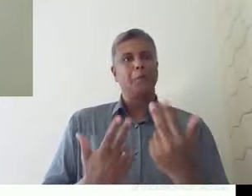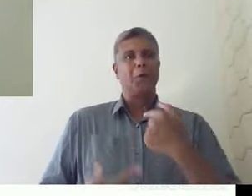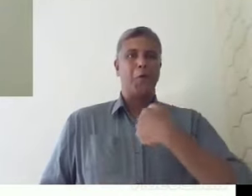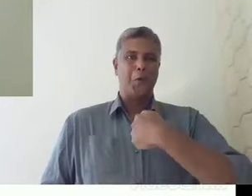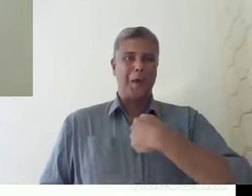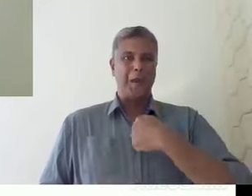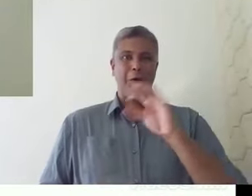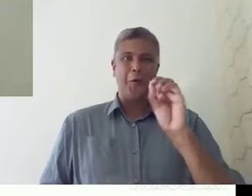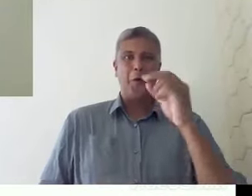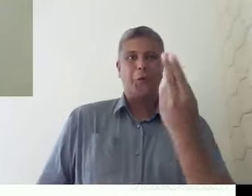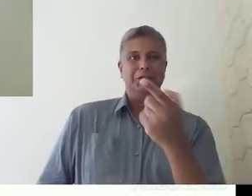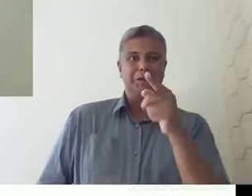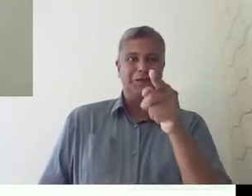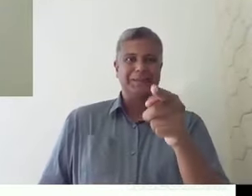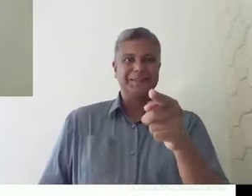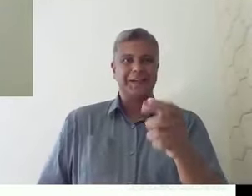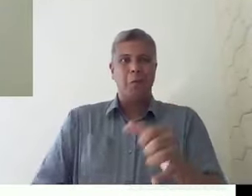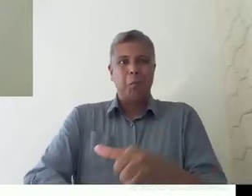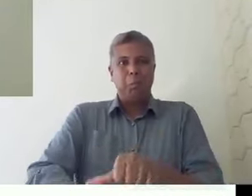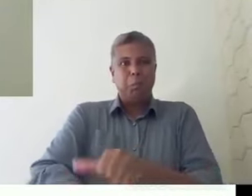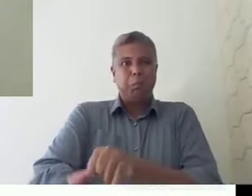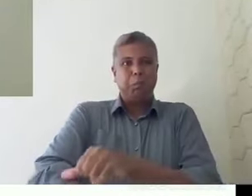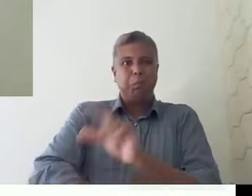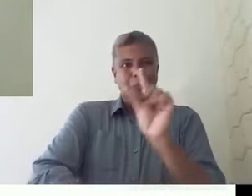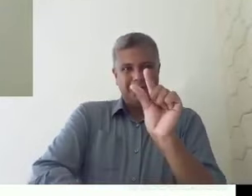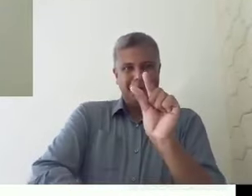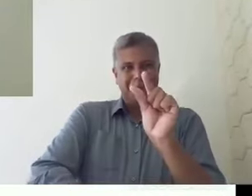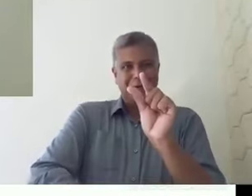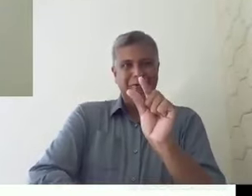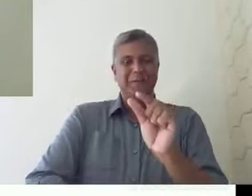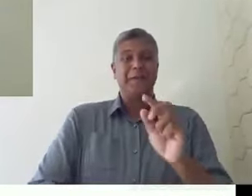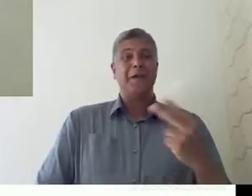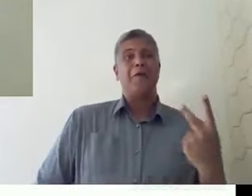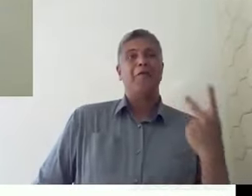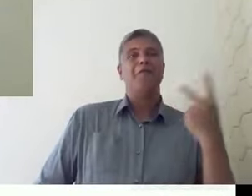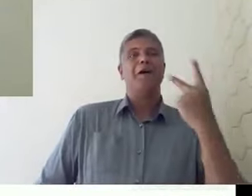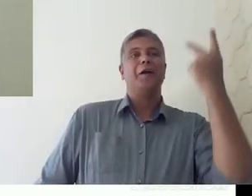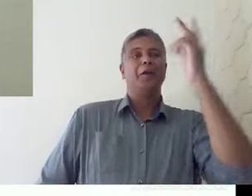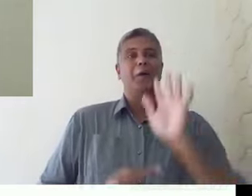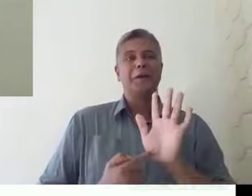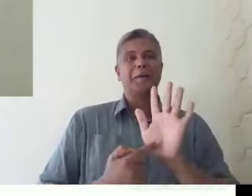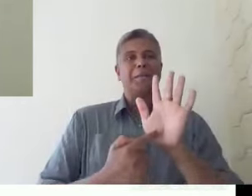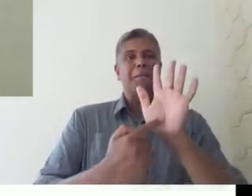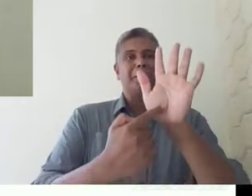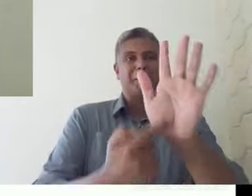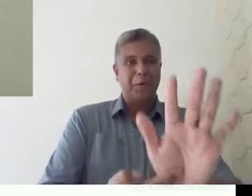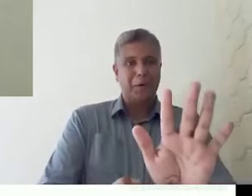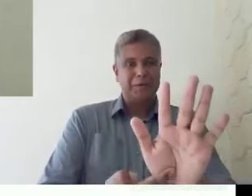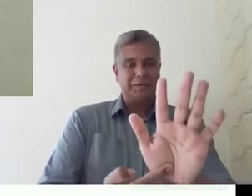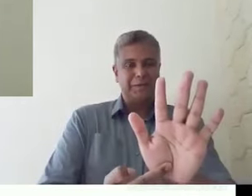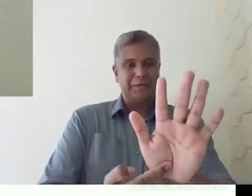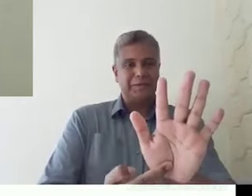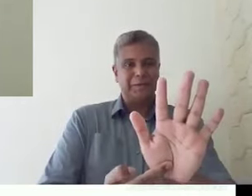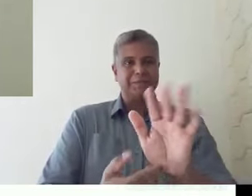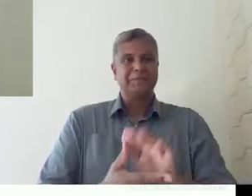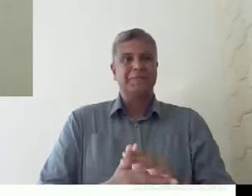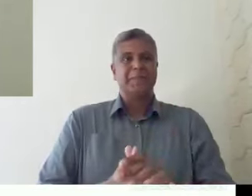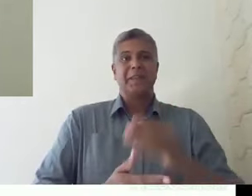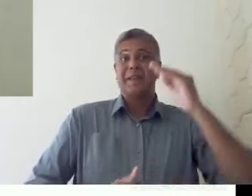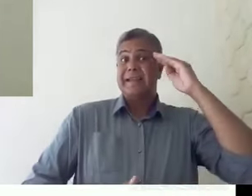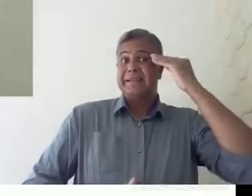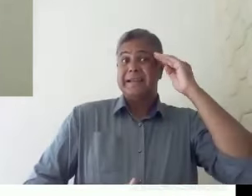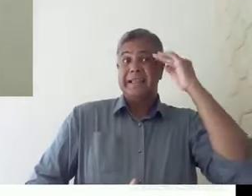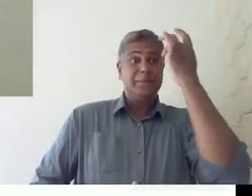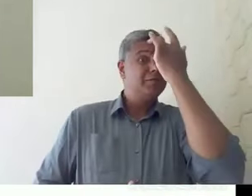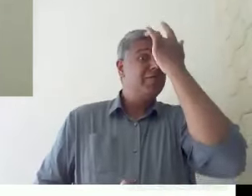eu ou se você está um pouquinho acima do peso. Ali, o valor que aparece, ele é